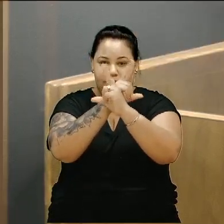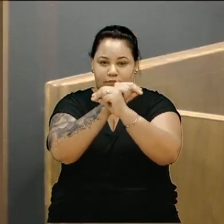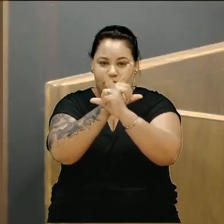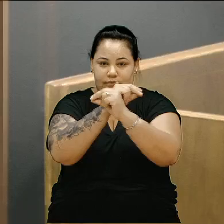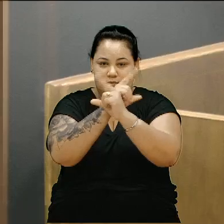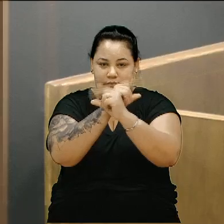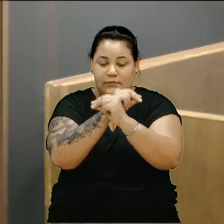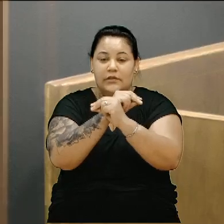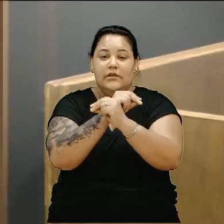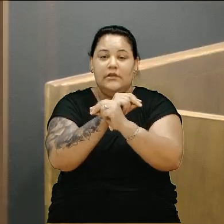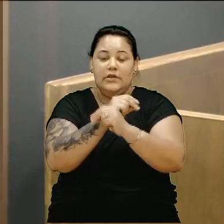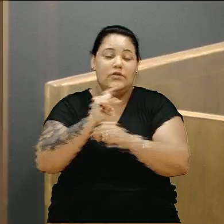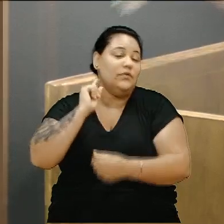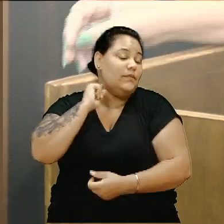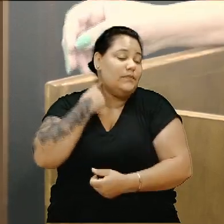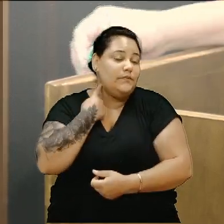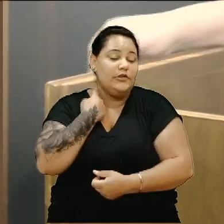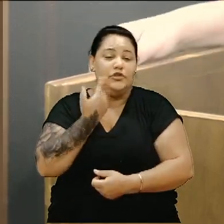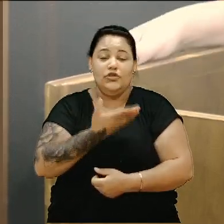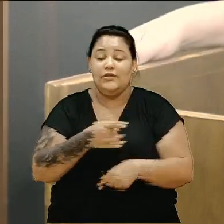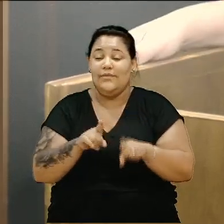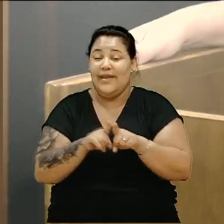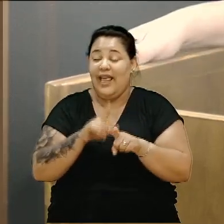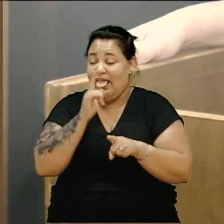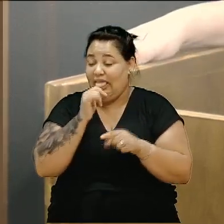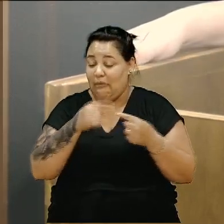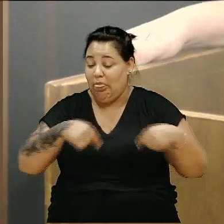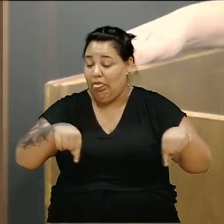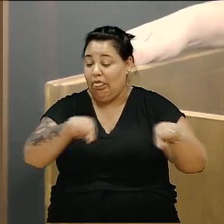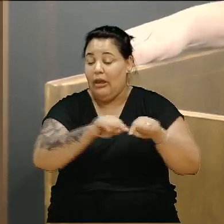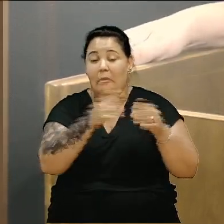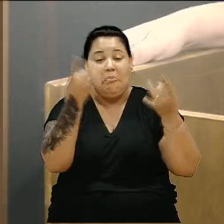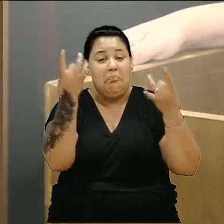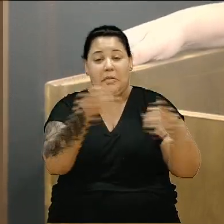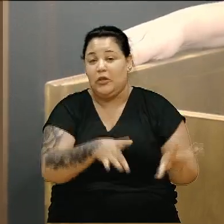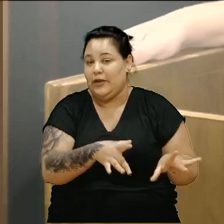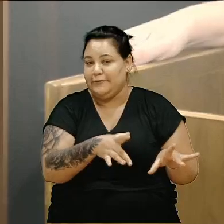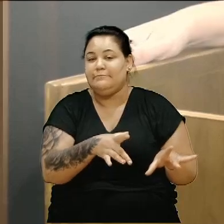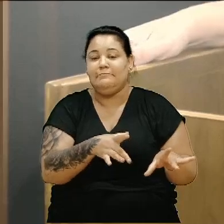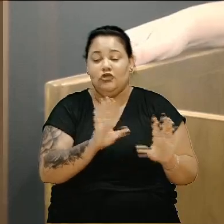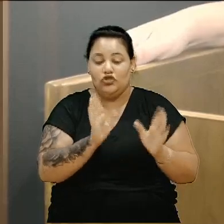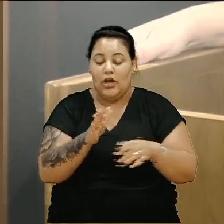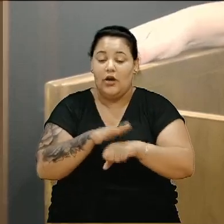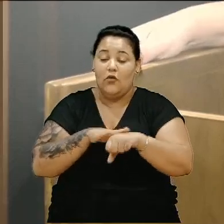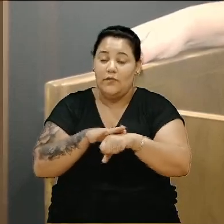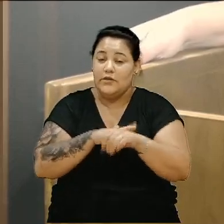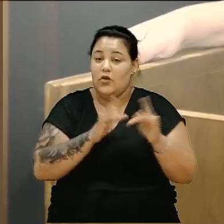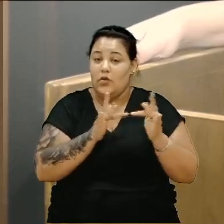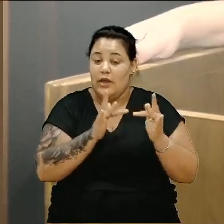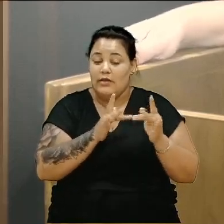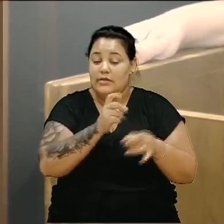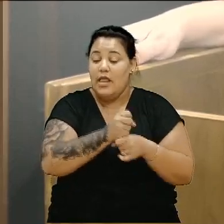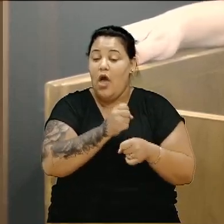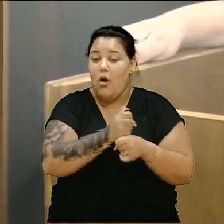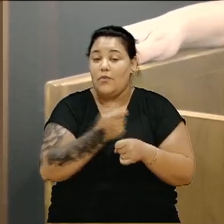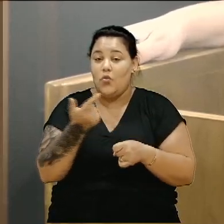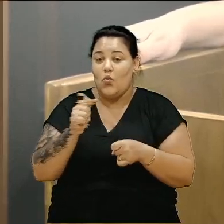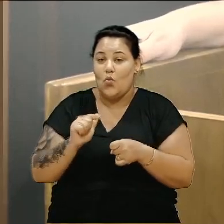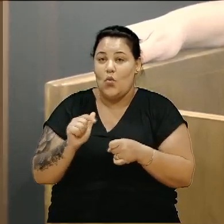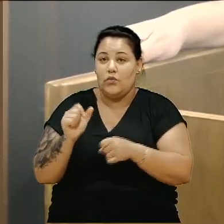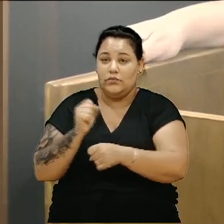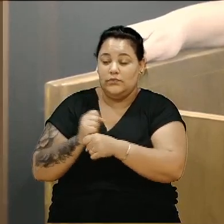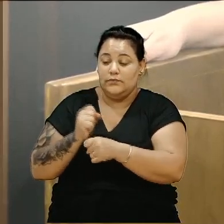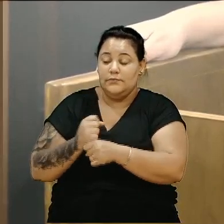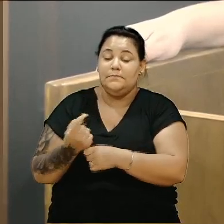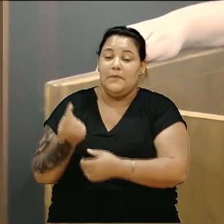podem ocorrer, e aquela lagoa realmente está abandonada. A gente já tinha conversado com o secretário de obras na outra gestão, Solete,